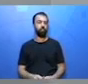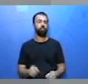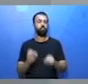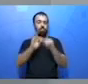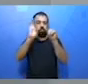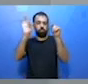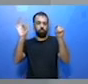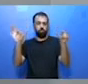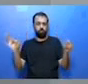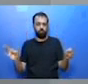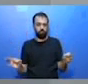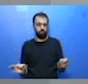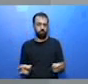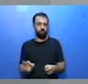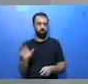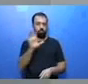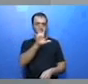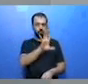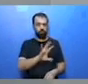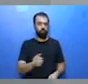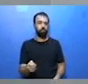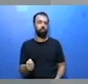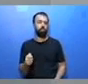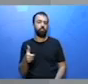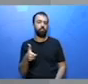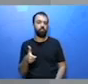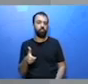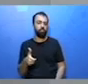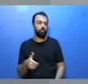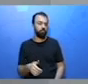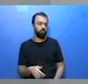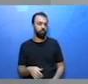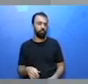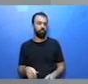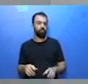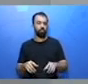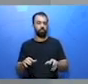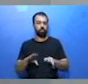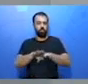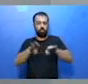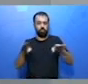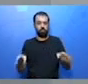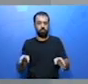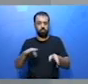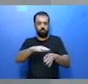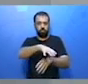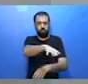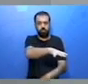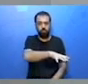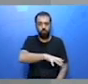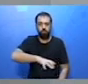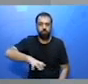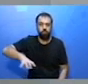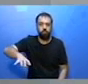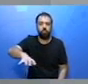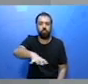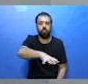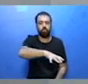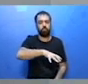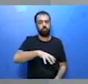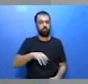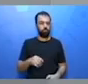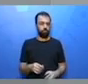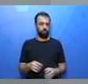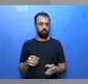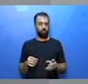Exemplos de círculo. Uma moeda, uma mesa redonda, uma bolacha,